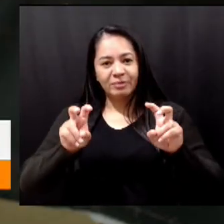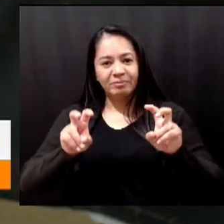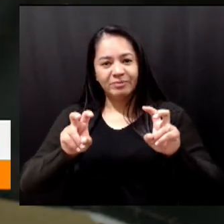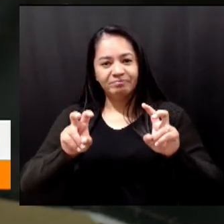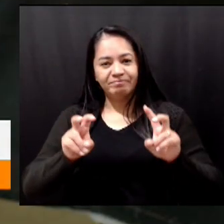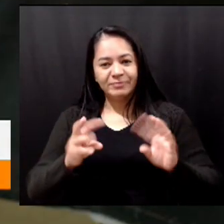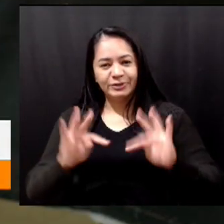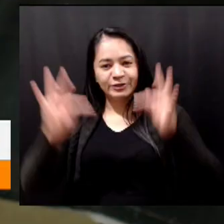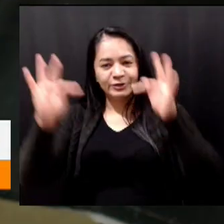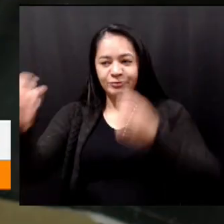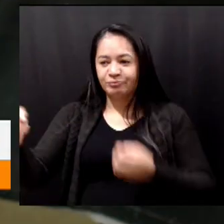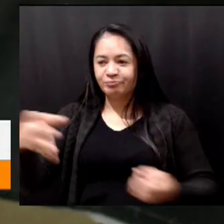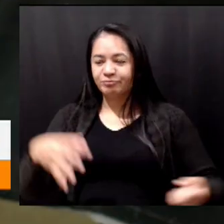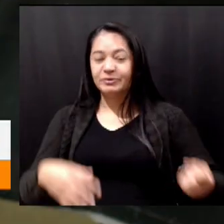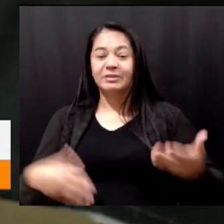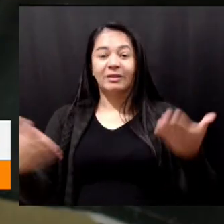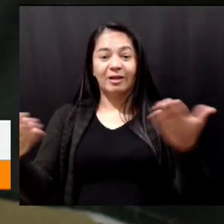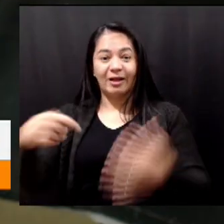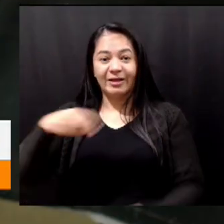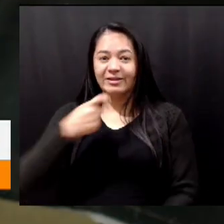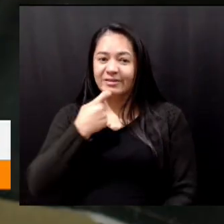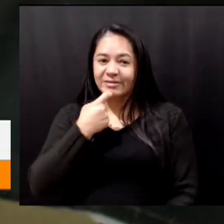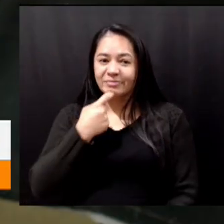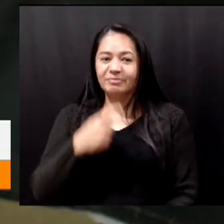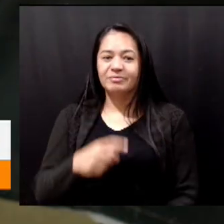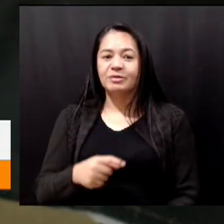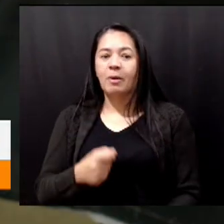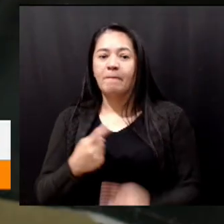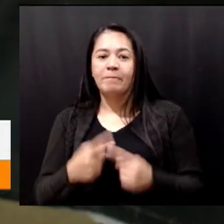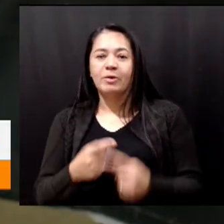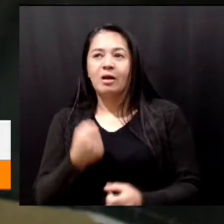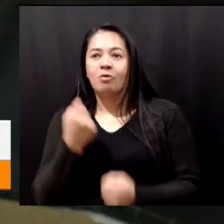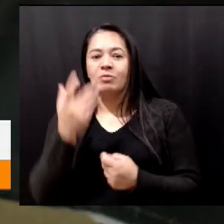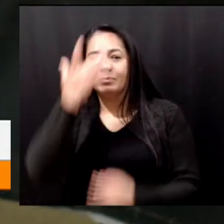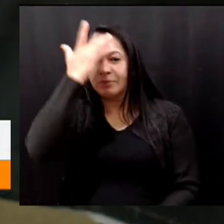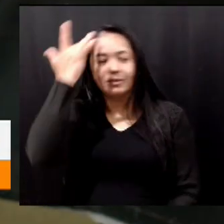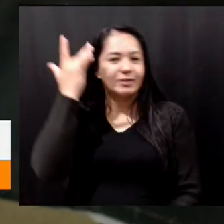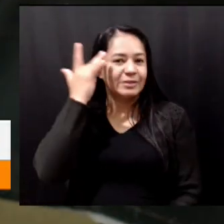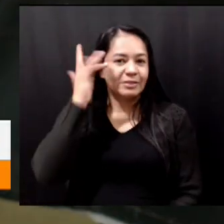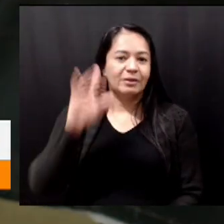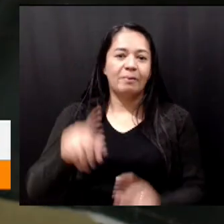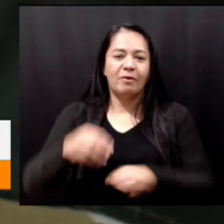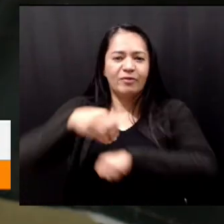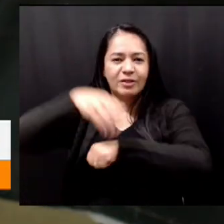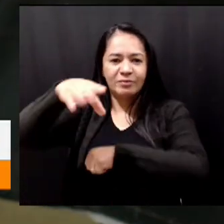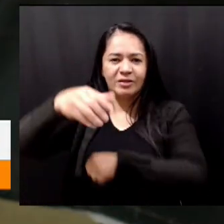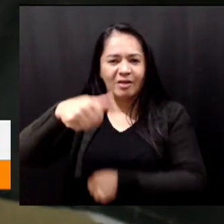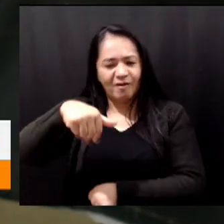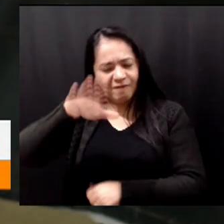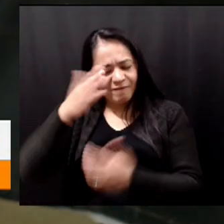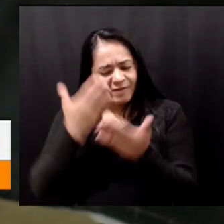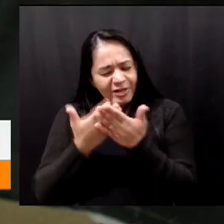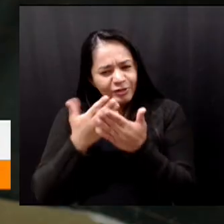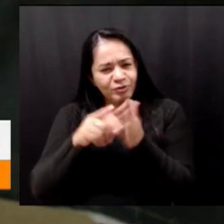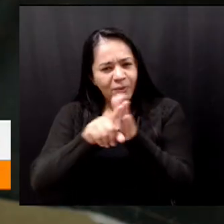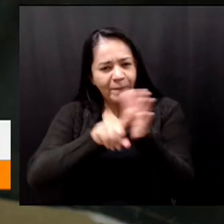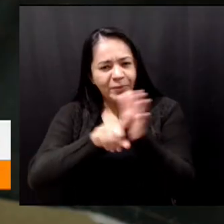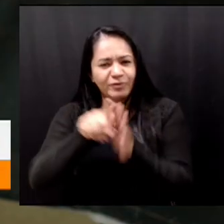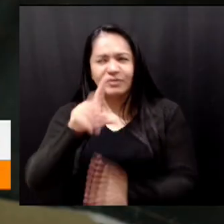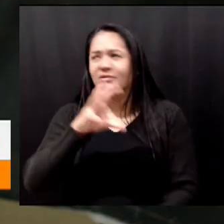Campinas, né? Não é muita gente que entende sobre, mas eu vou dar uma dica para você, vai dar uma estudada, vai dar uma pesquisada, você vai se apaixonar. Isso